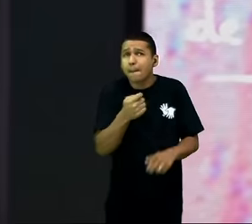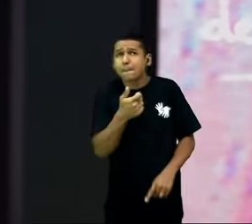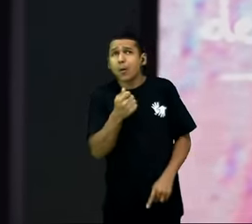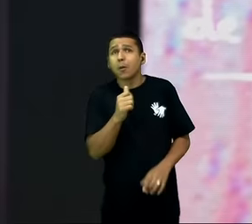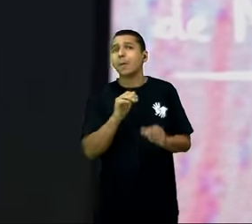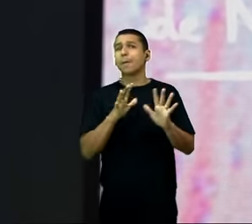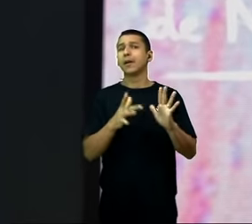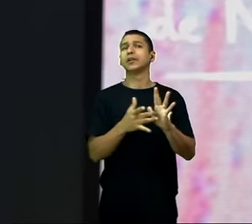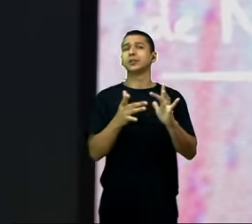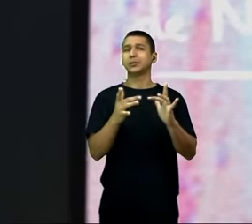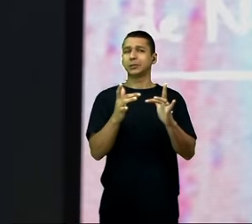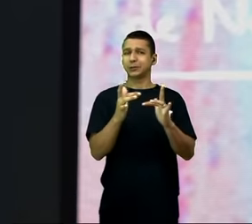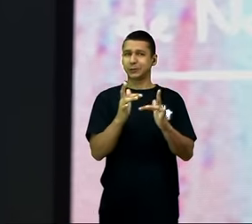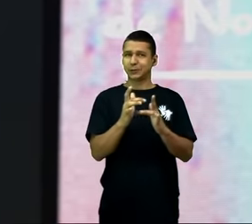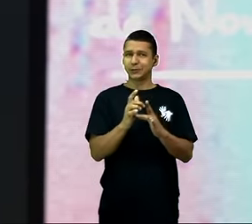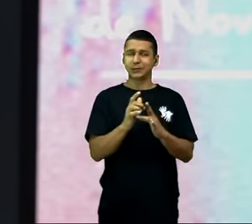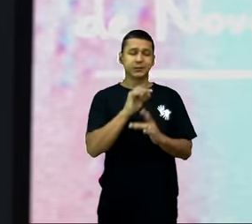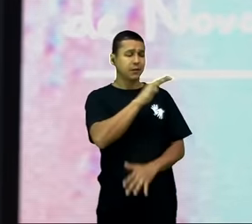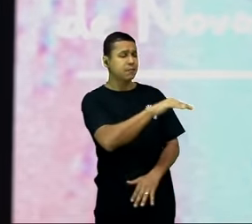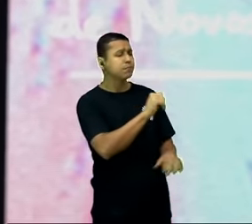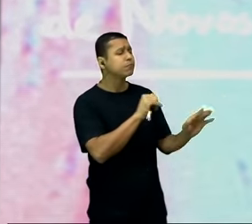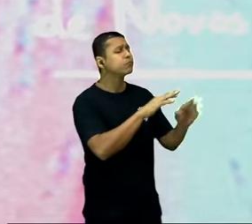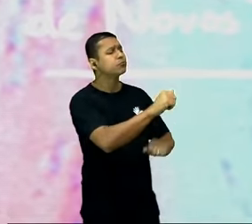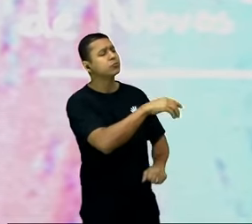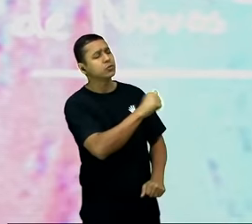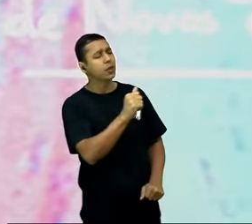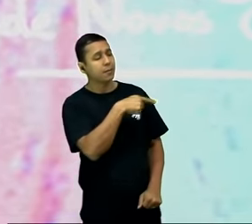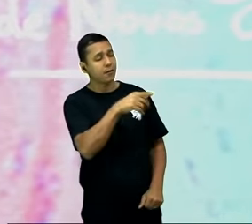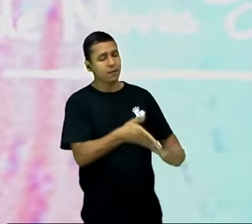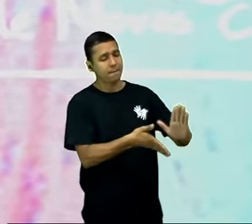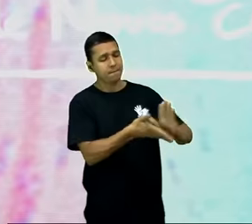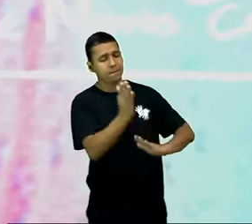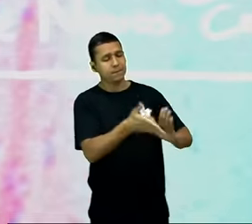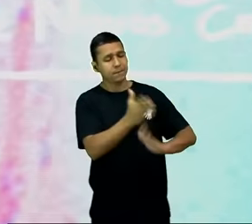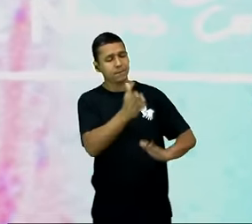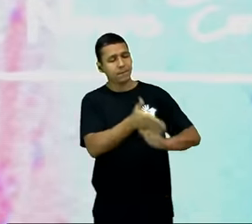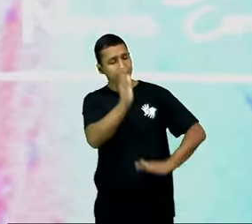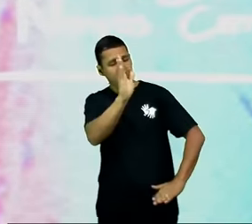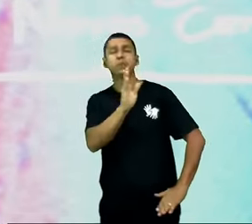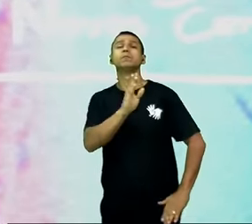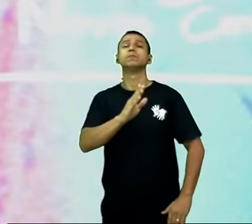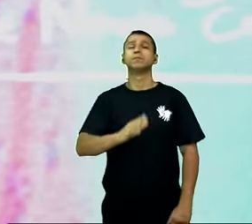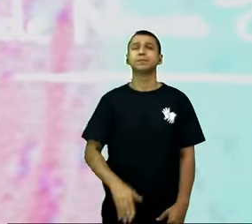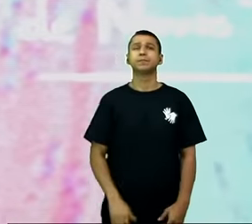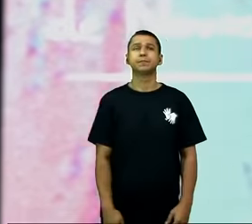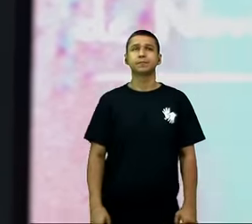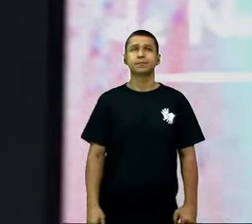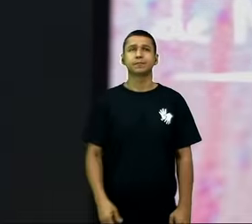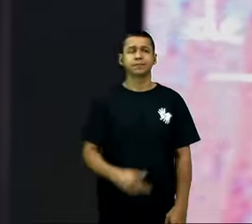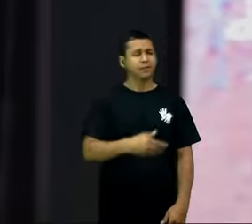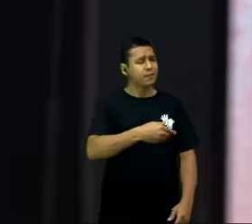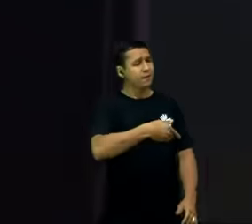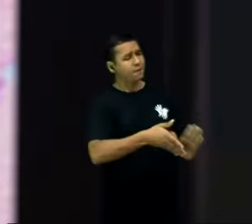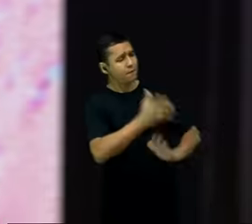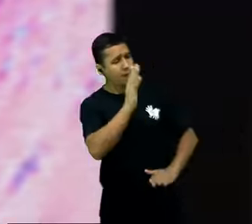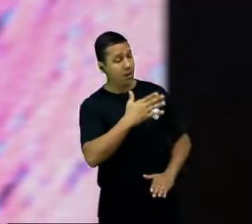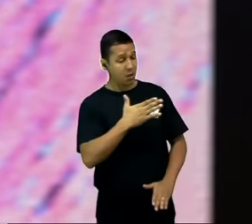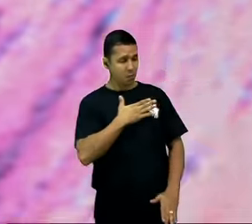vai fazer agora. Jesus vai pegar esses caras que estão há poucos meses com ele e vai enviar eles. Vai enviar. Vou enviar em meu